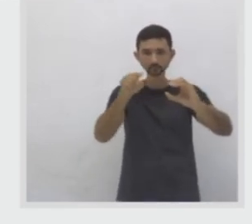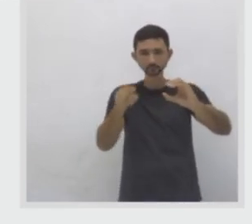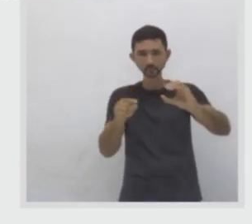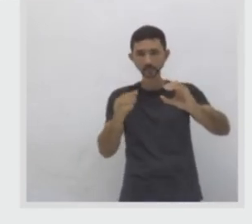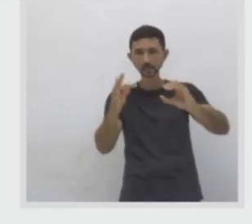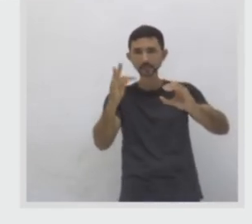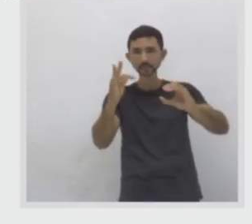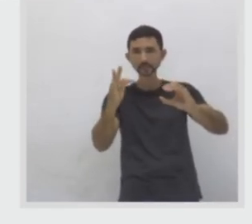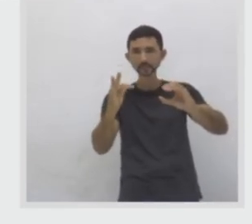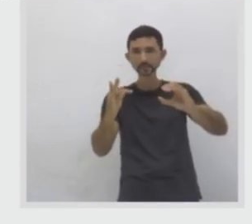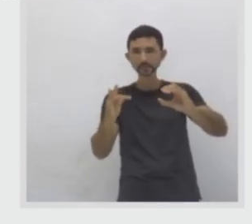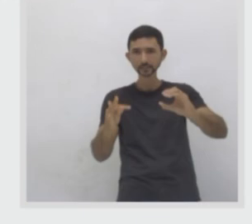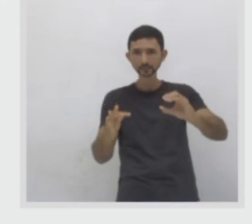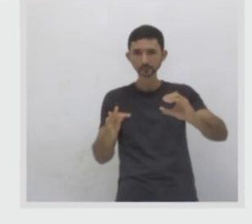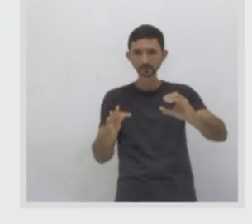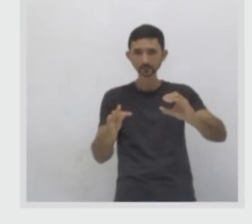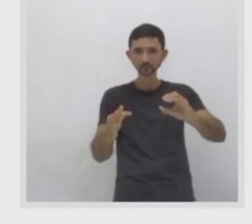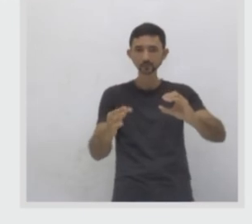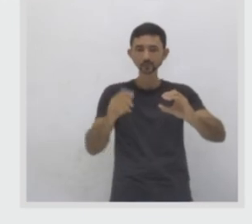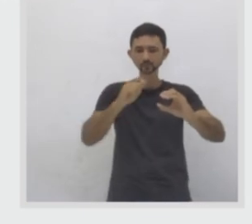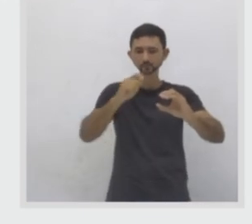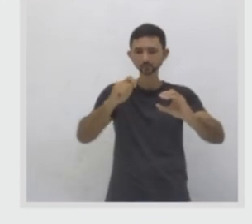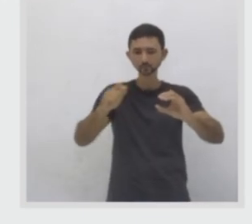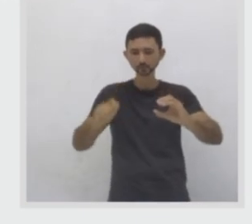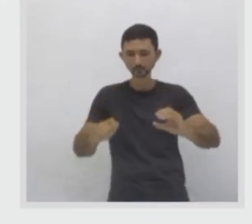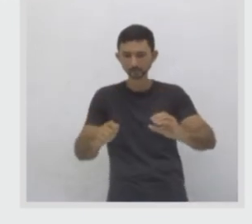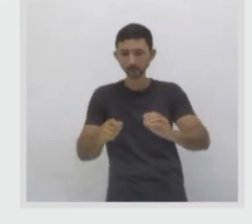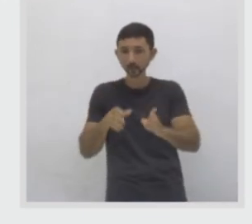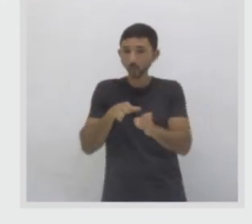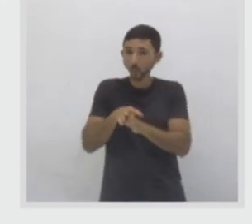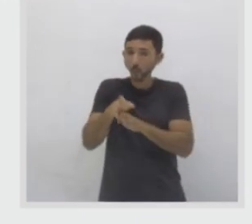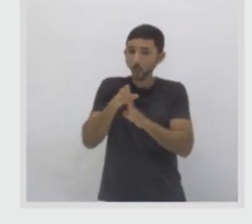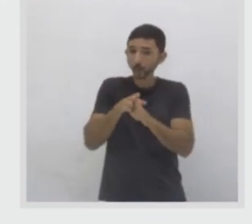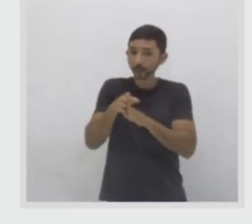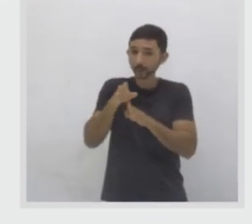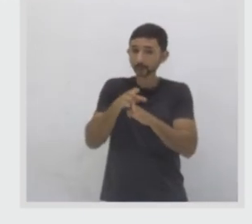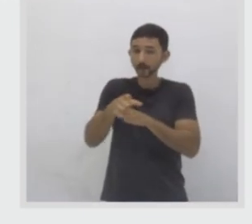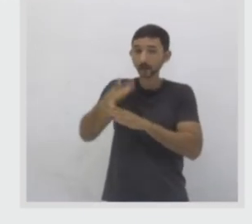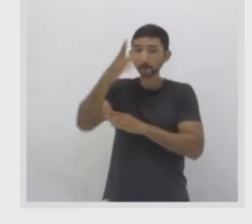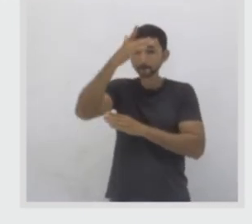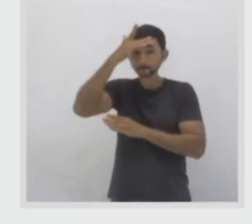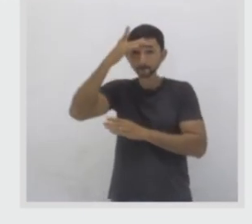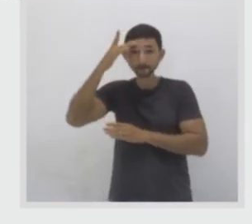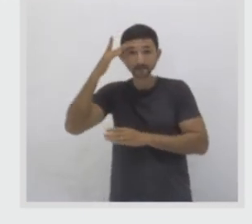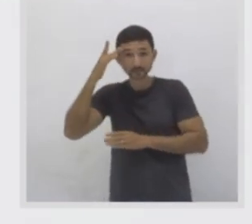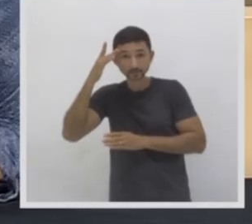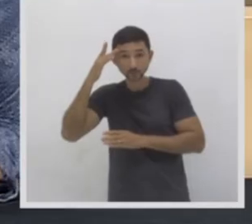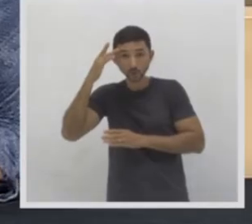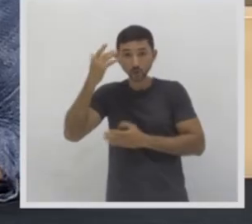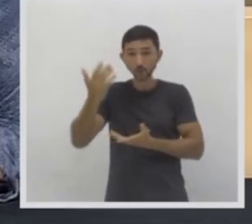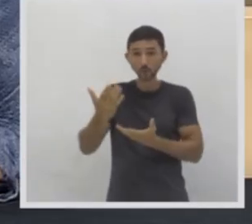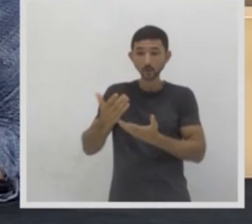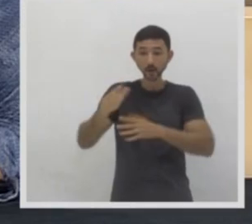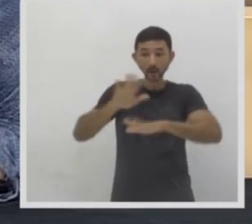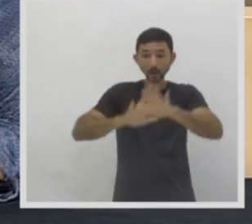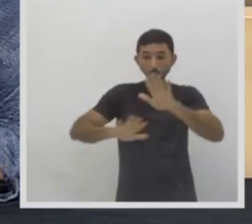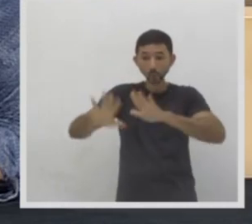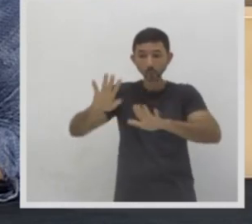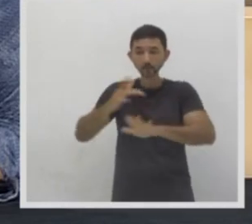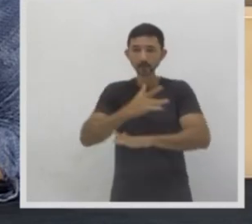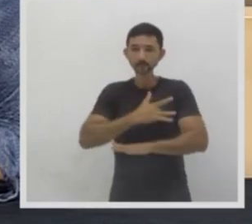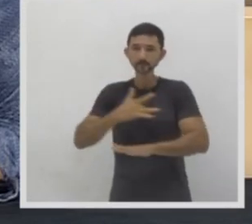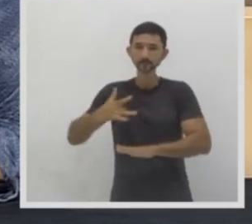ou essas pessoas a se prevenirem. É muito importante nós trabalharmos com essa